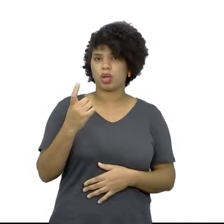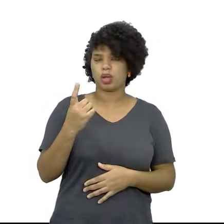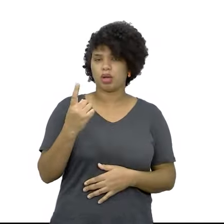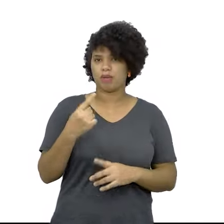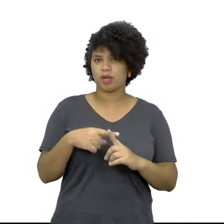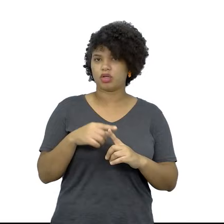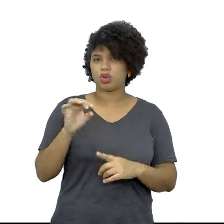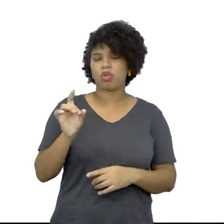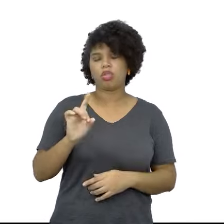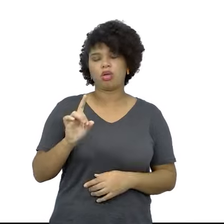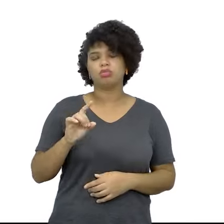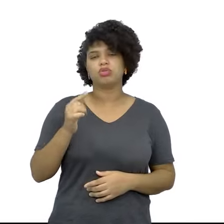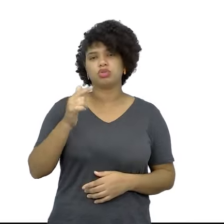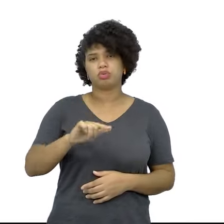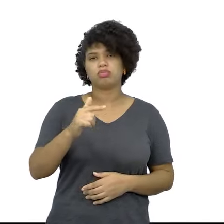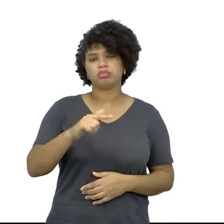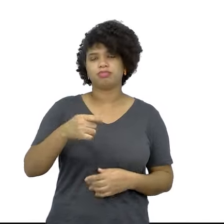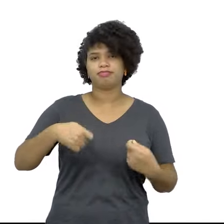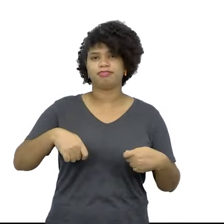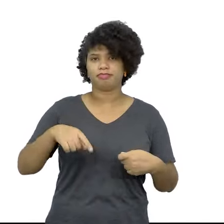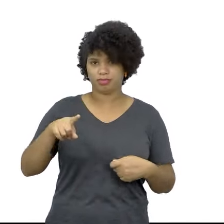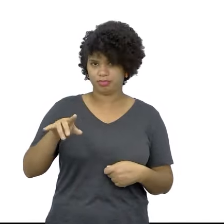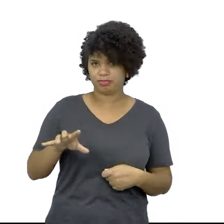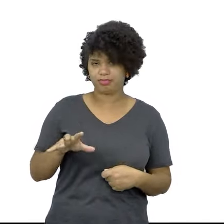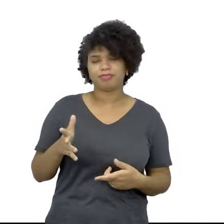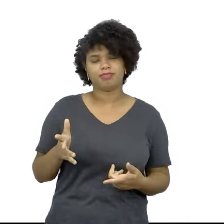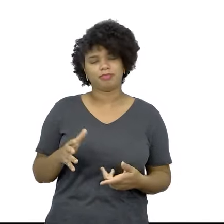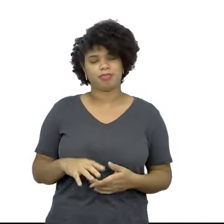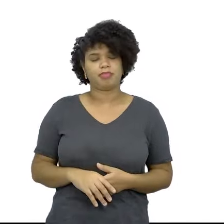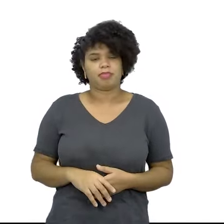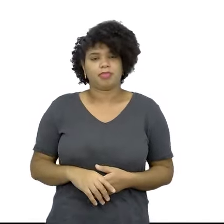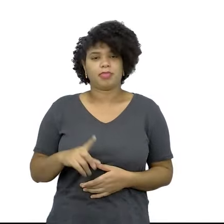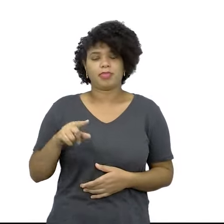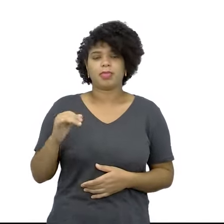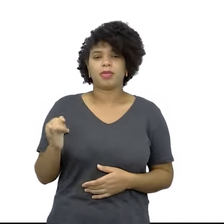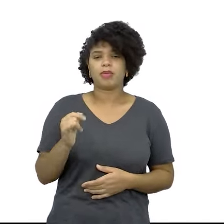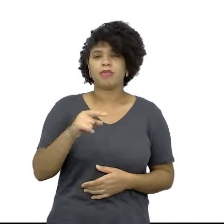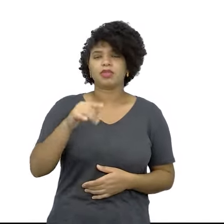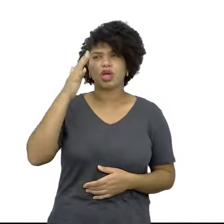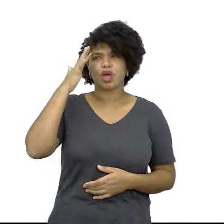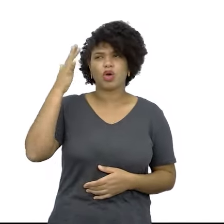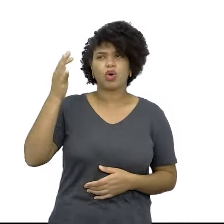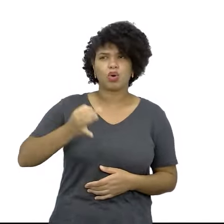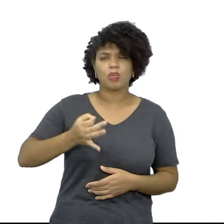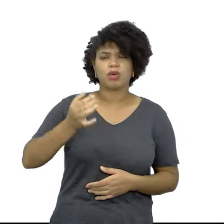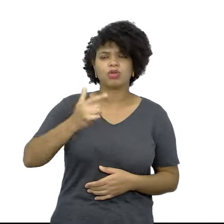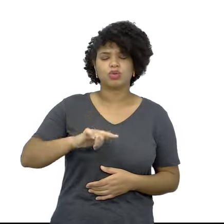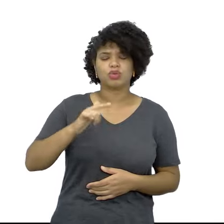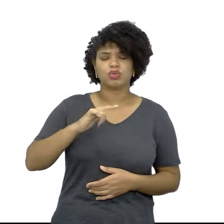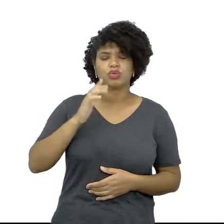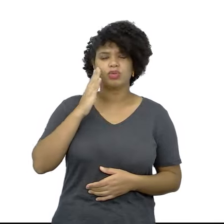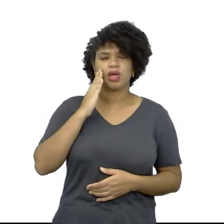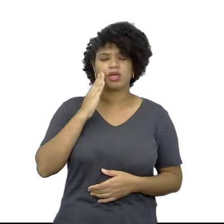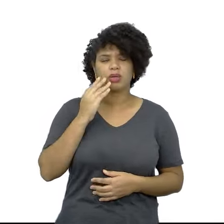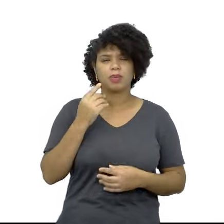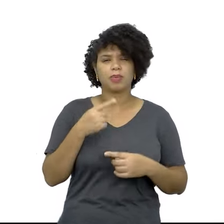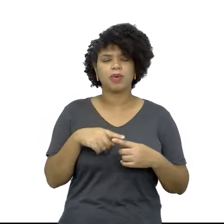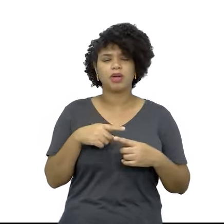mais de um momento, não é mesmo? Então, é importante que vocês procurem entender sempre, né, por que